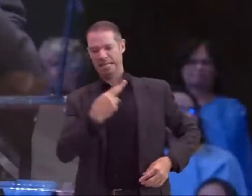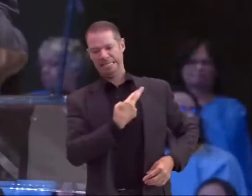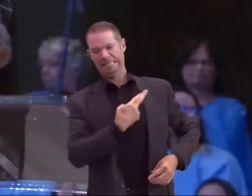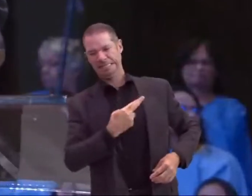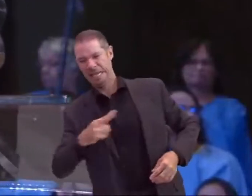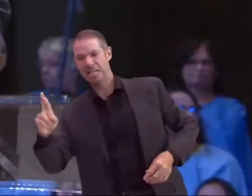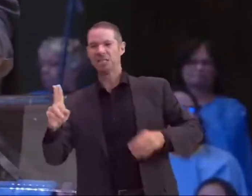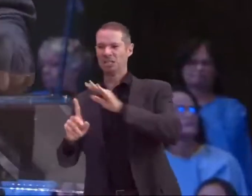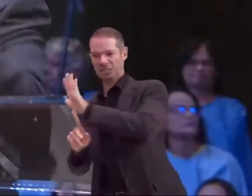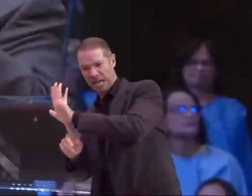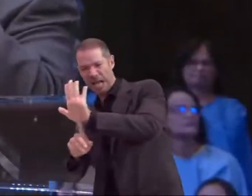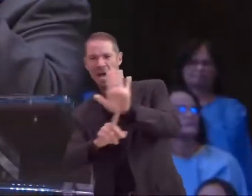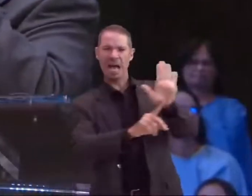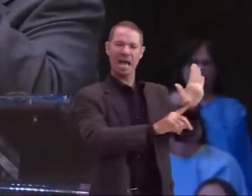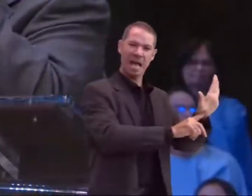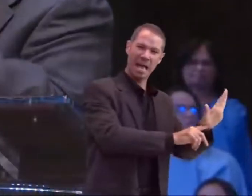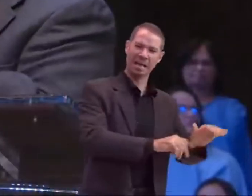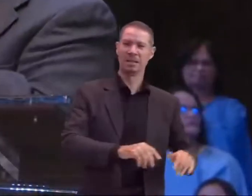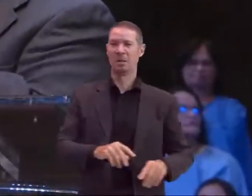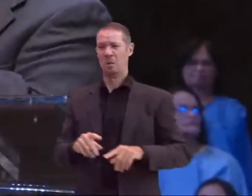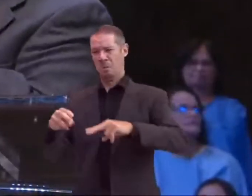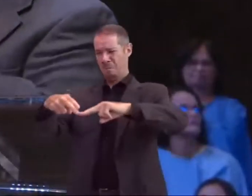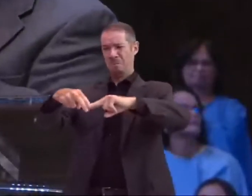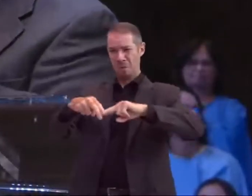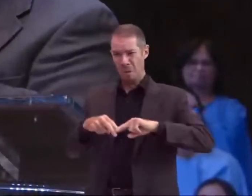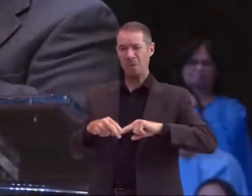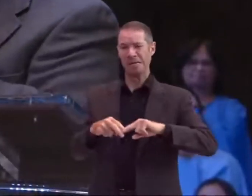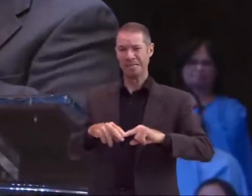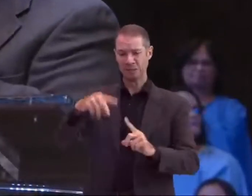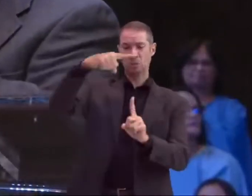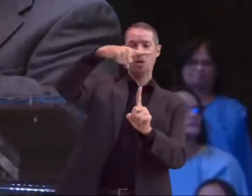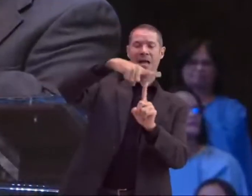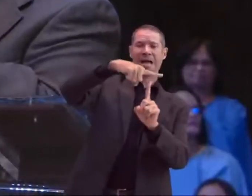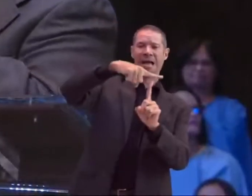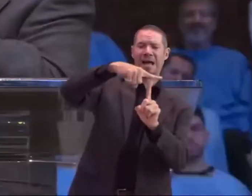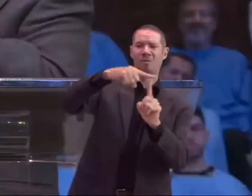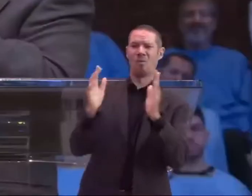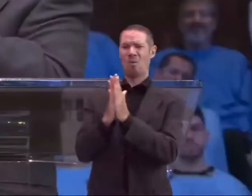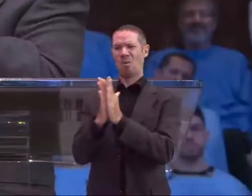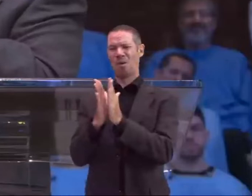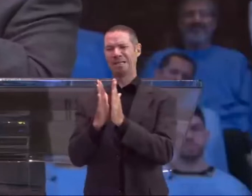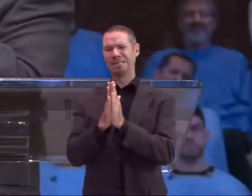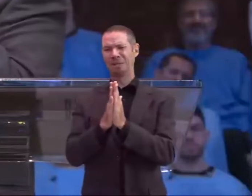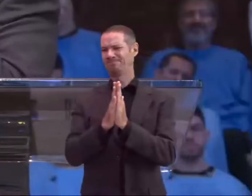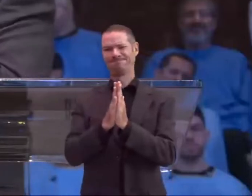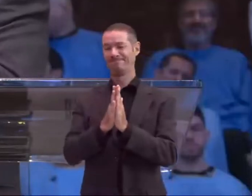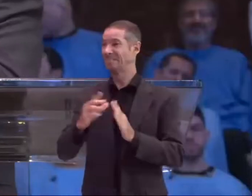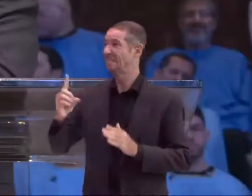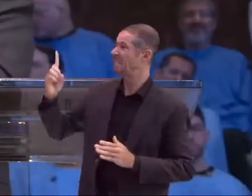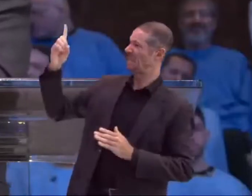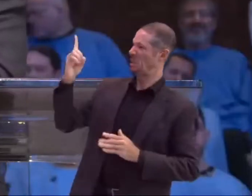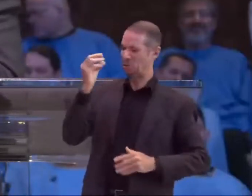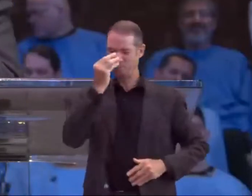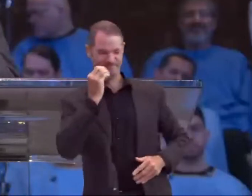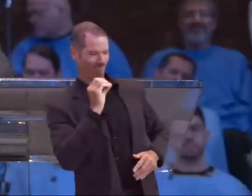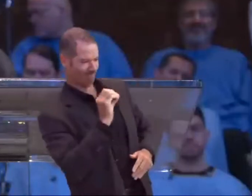religiosamente destacadas das outras. E por isso esse tipo de oração não seria atendida pelo Pai.